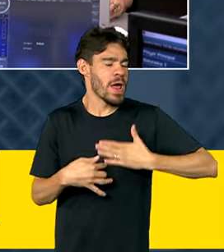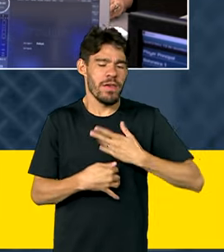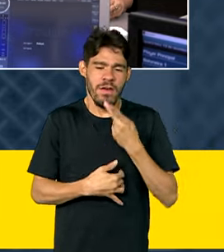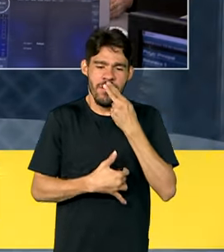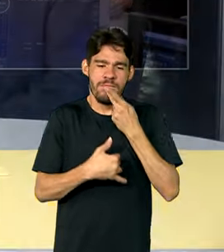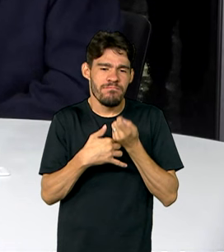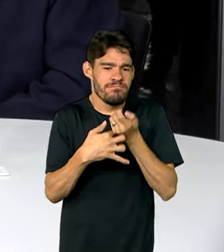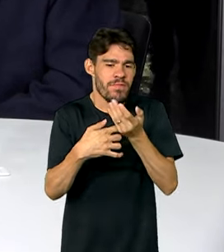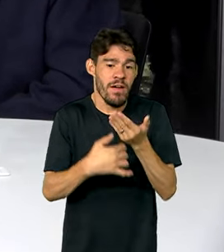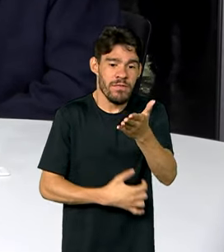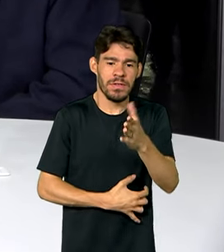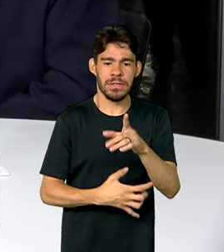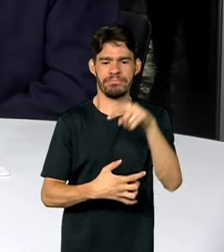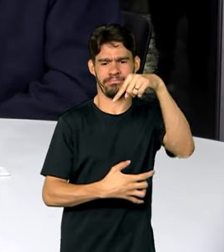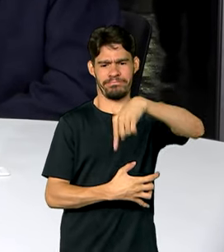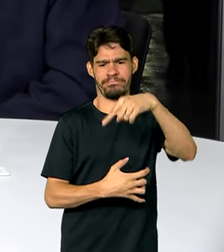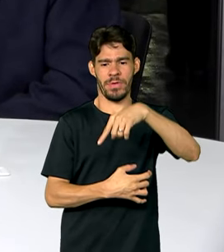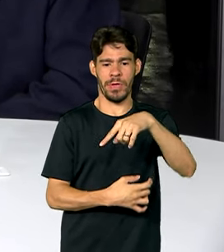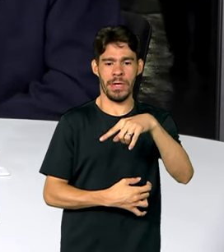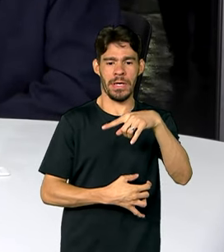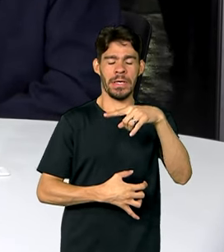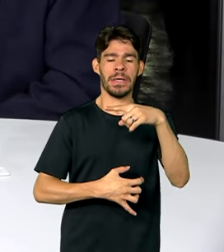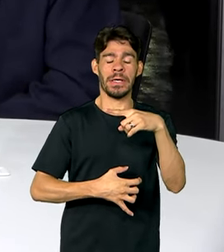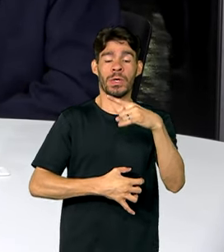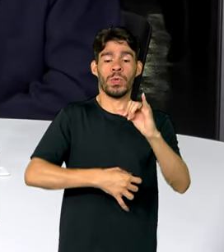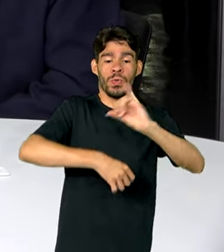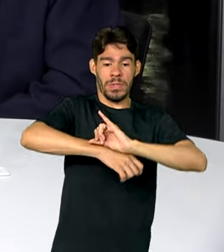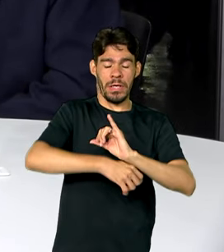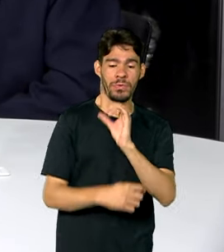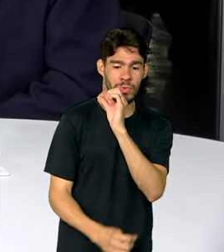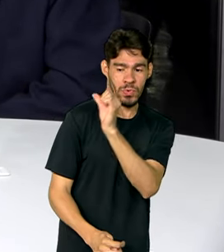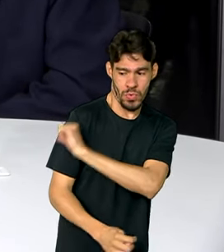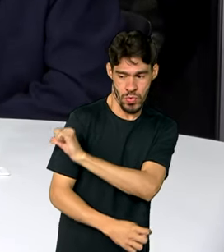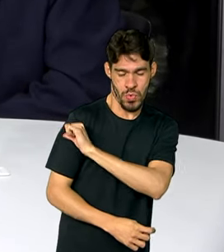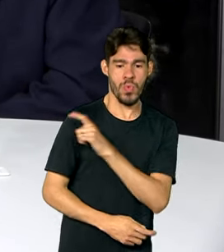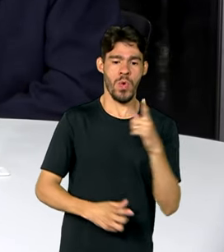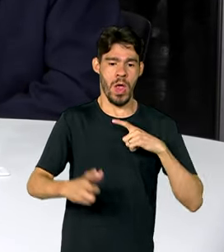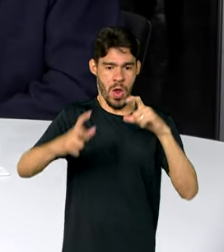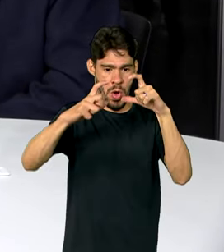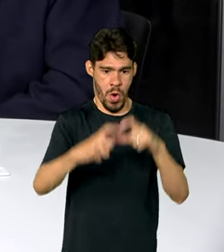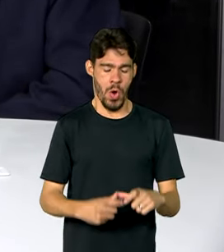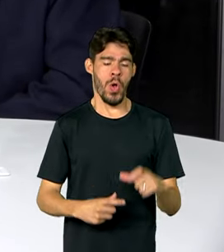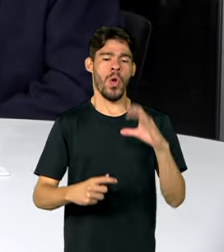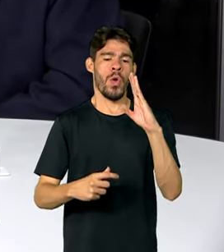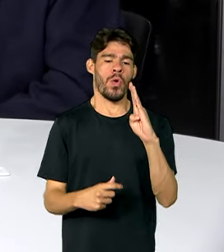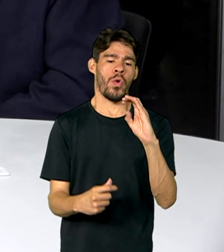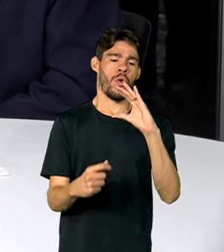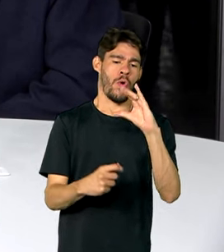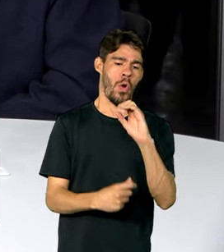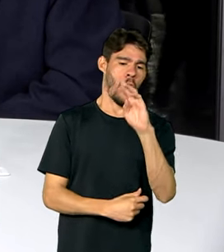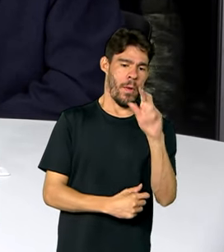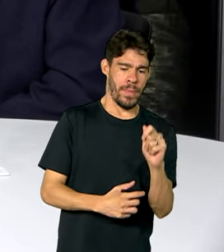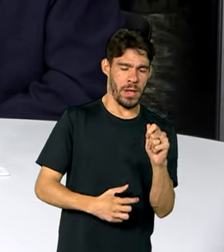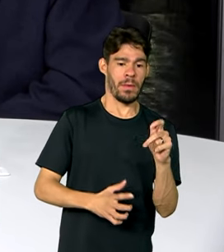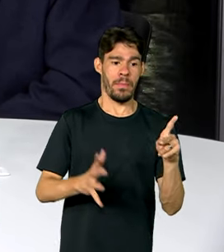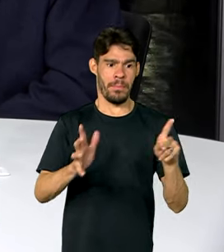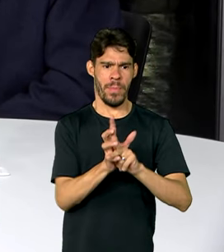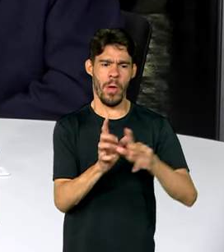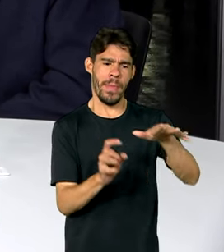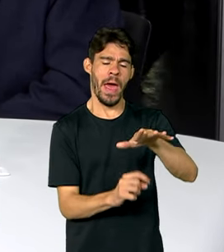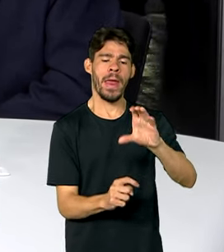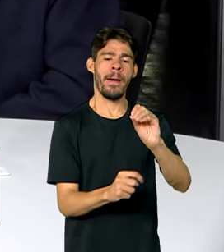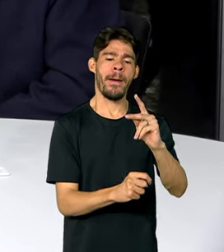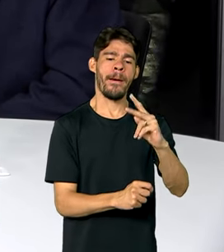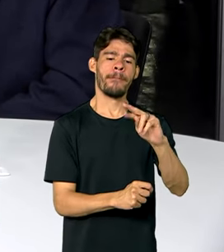com vocês diretamente aqui da região central do Rio de Janeiro. Eu estou no Espaço Cobra, na região conhecida como Porto Maravilha. Uma área